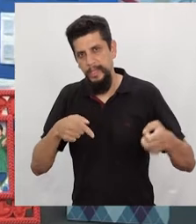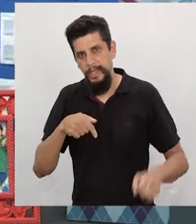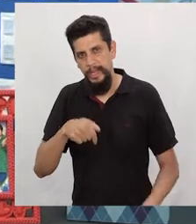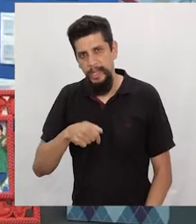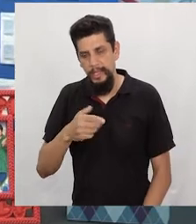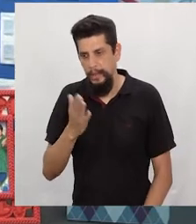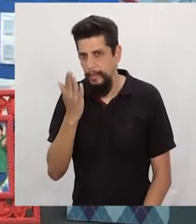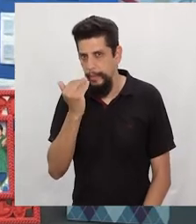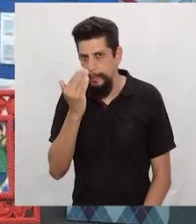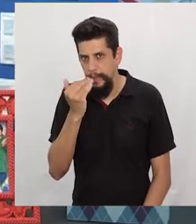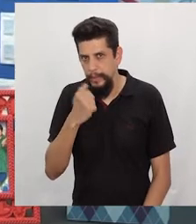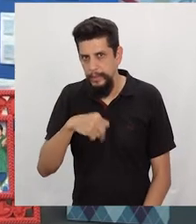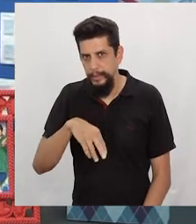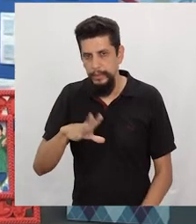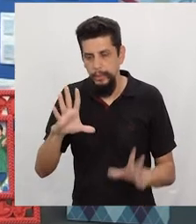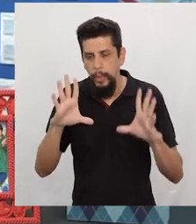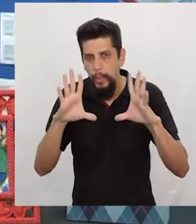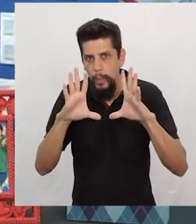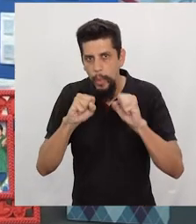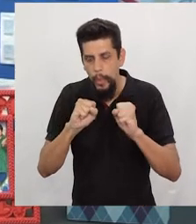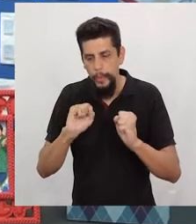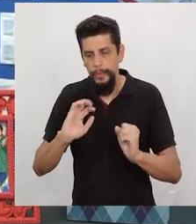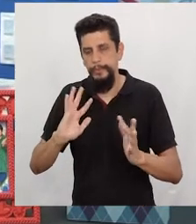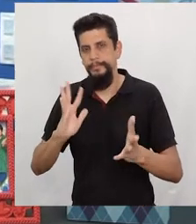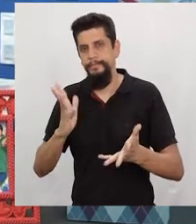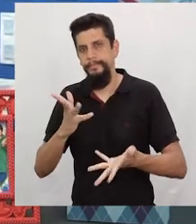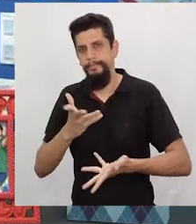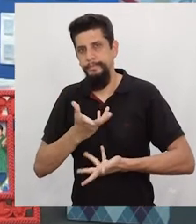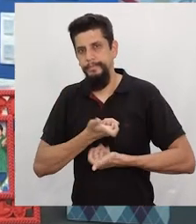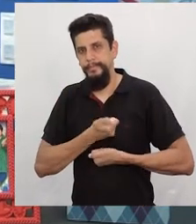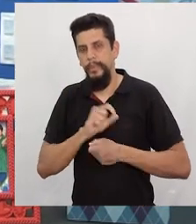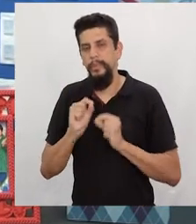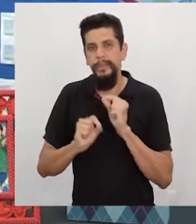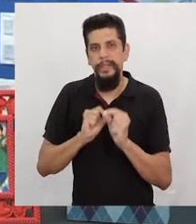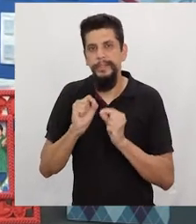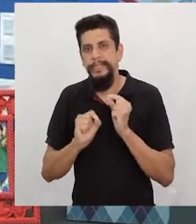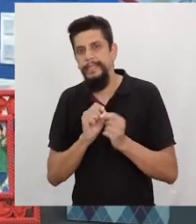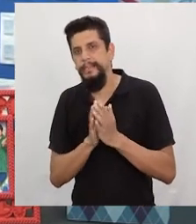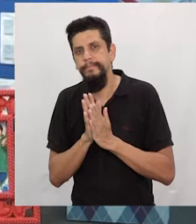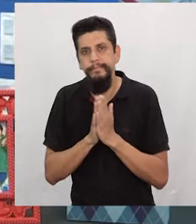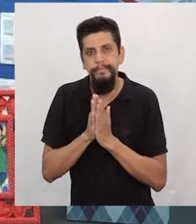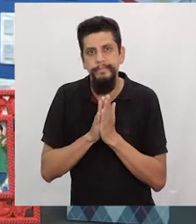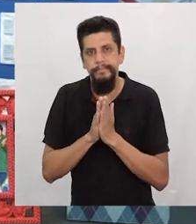Aquele jantar maravilhoso era o quê?